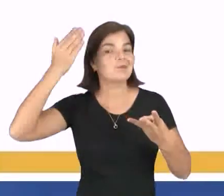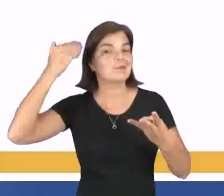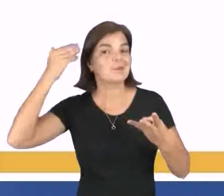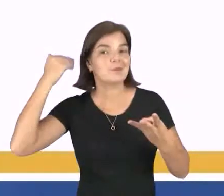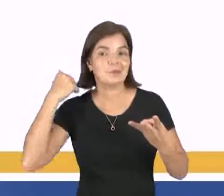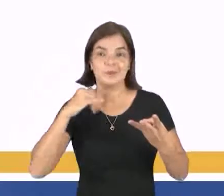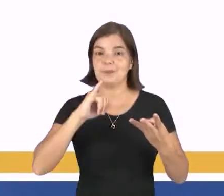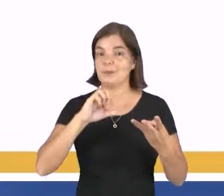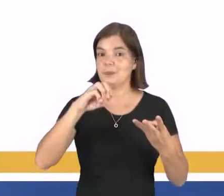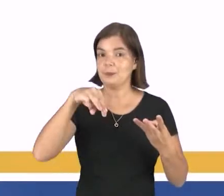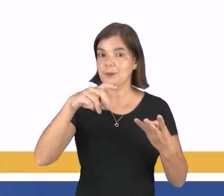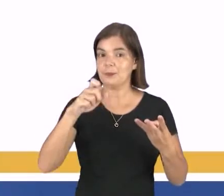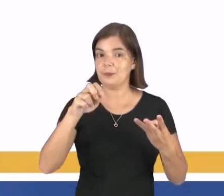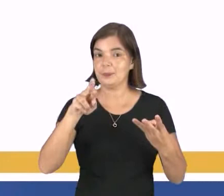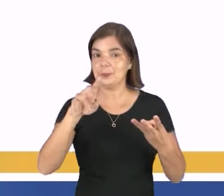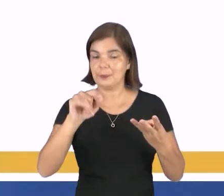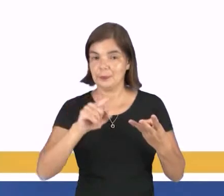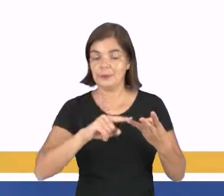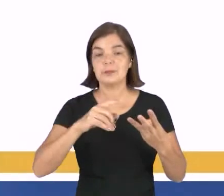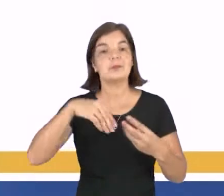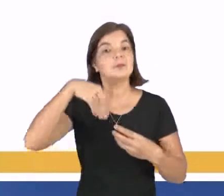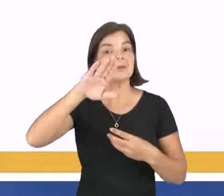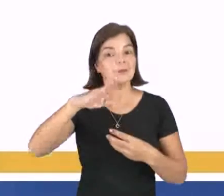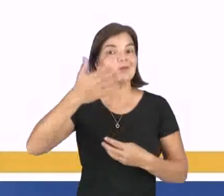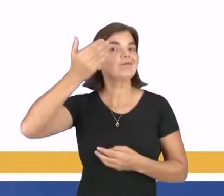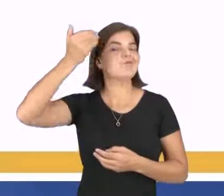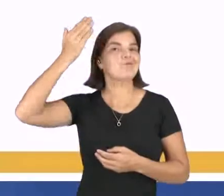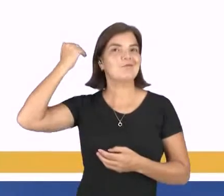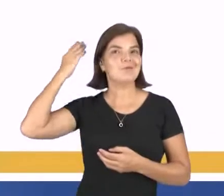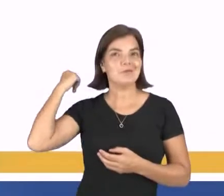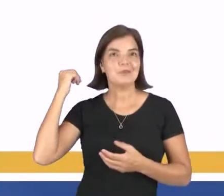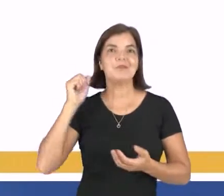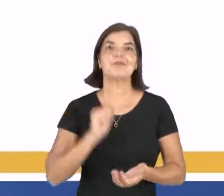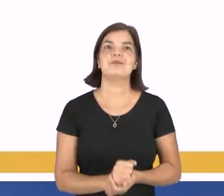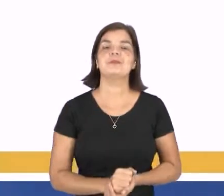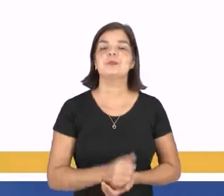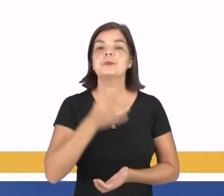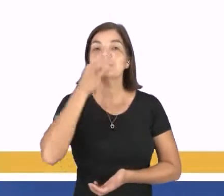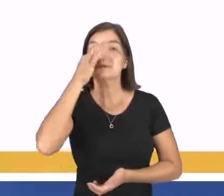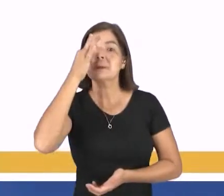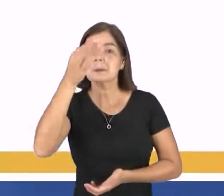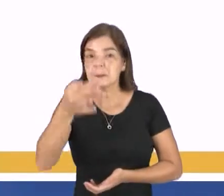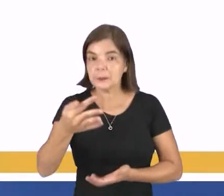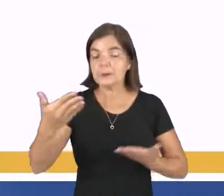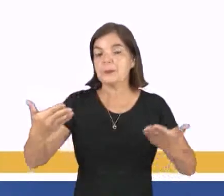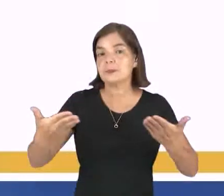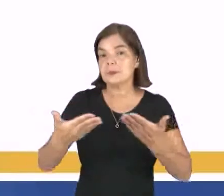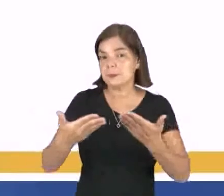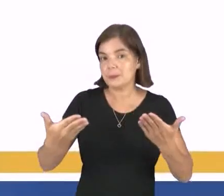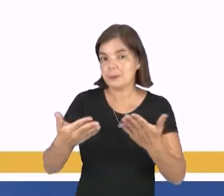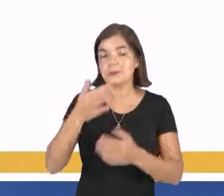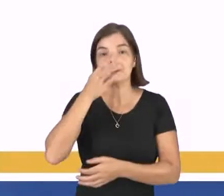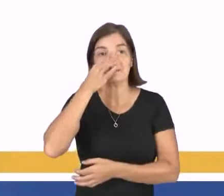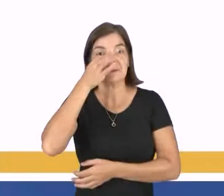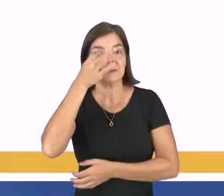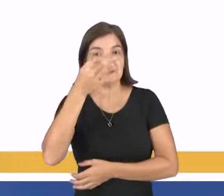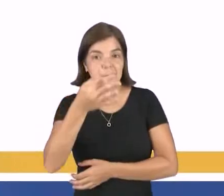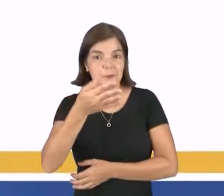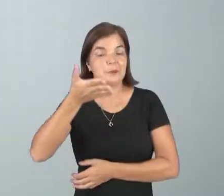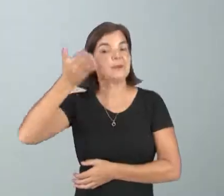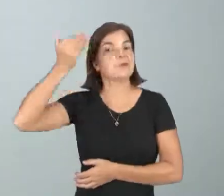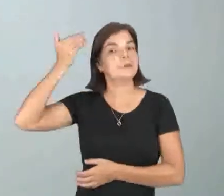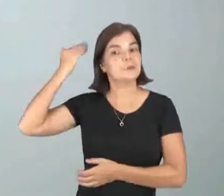no tempo pretérito mais-que-perfeito no tempo futuro do presente e no tempo futuro do pretérito